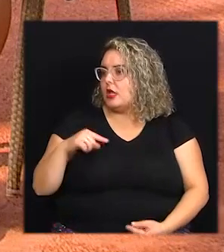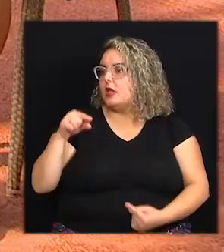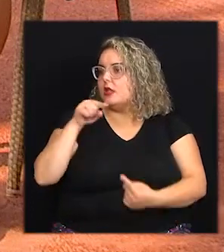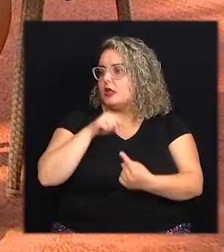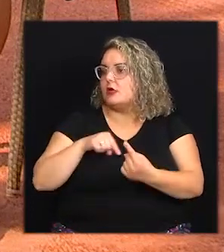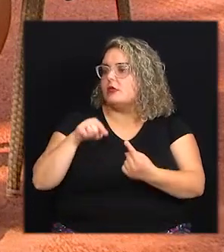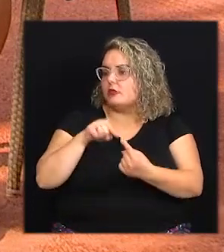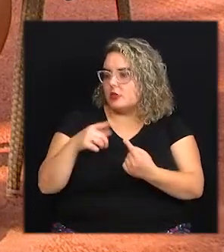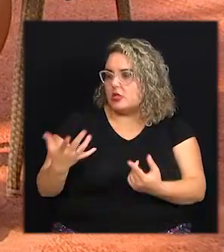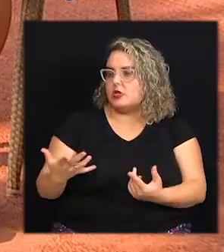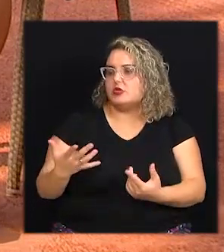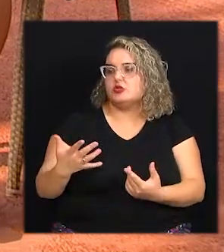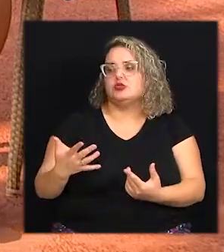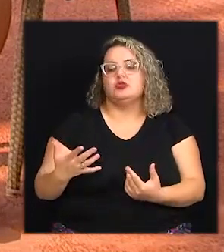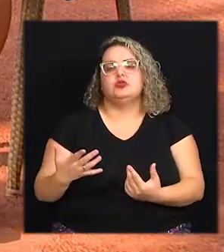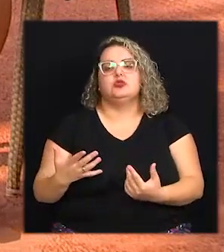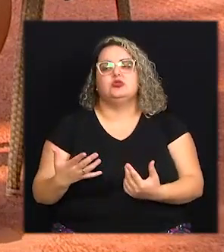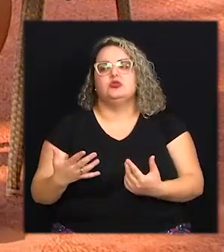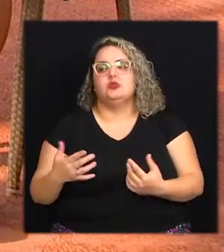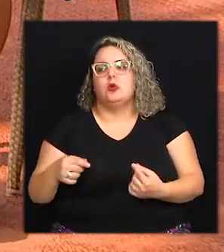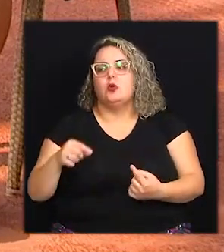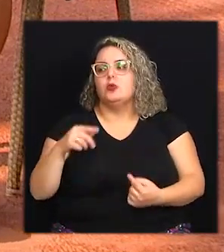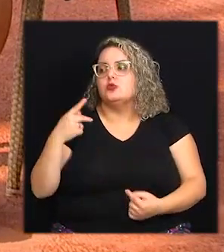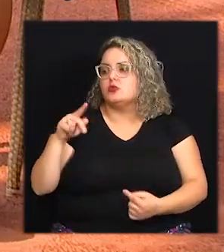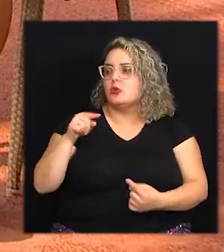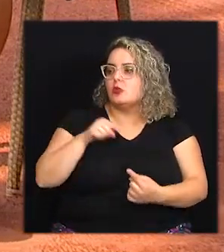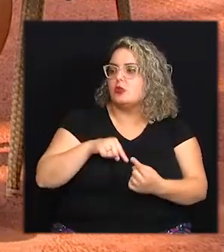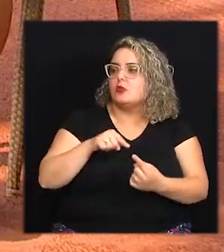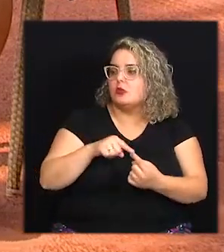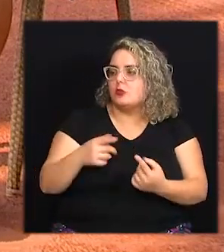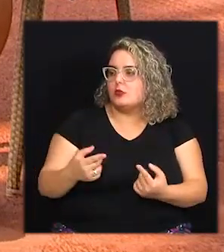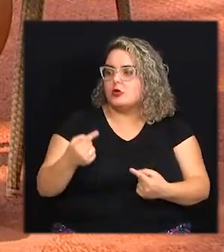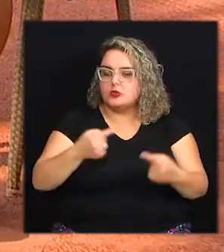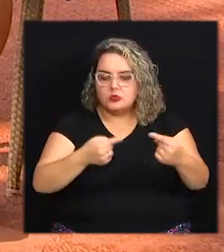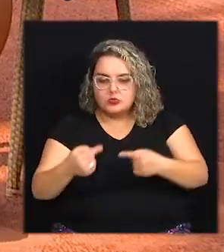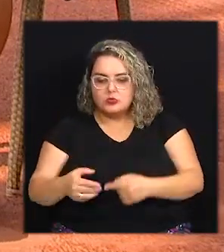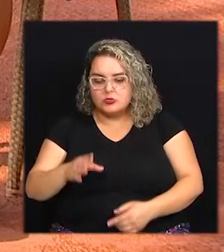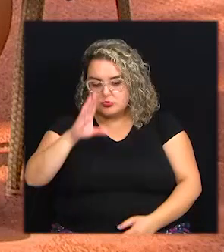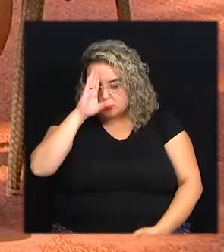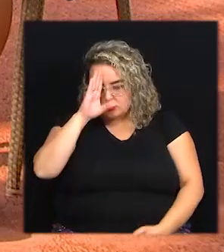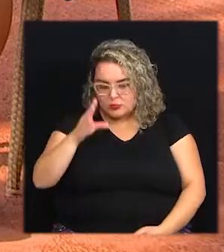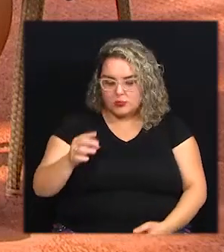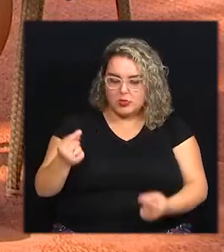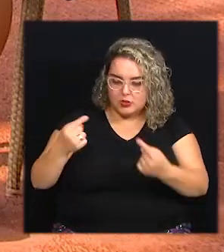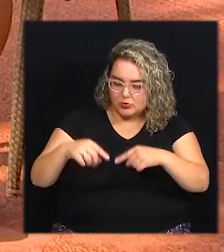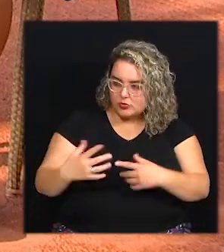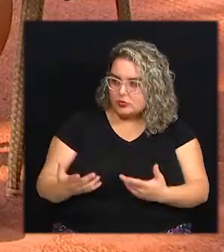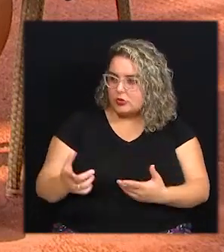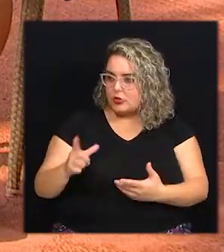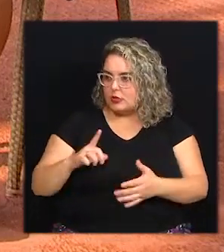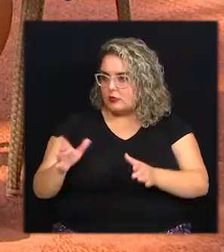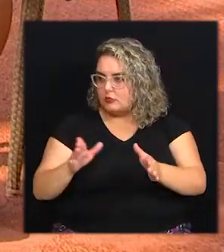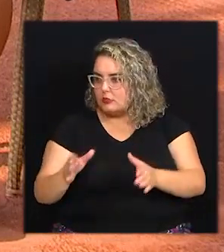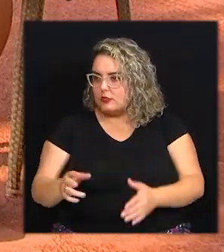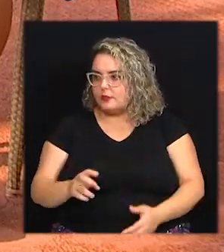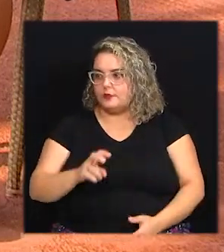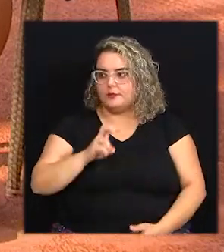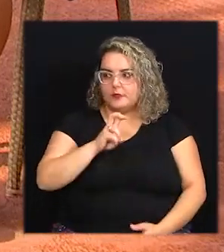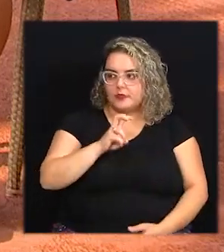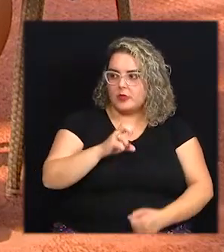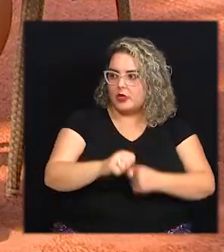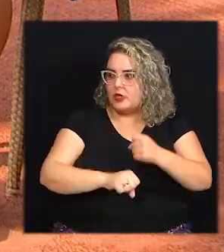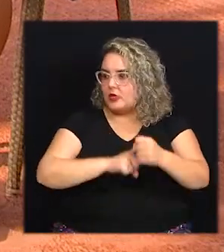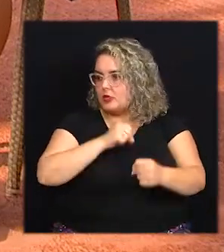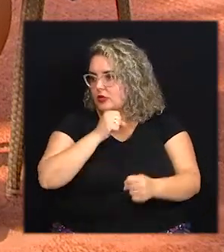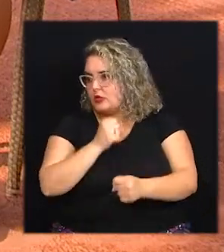tem um objetivo de chegar nas primeiras colocações, o seu objetivo é disputar os principais torneios, você se deu um prazo,